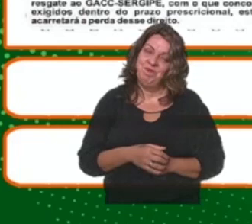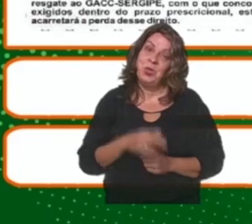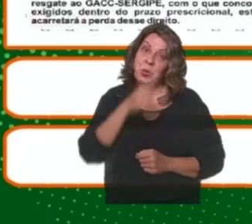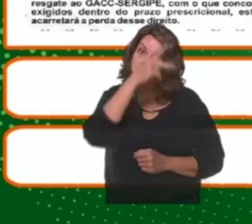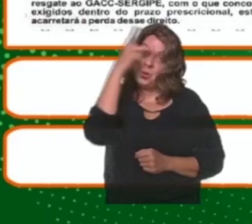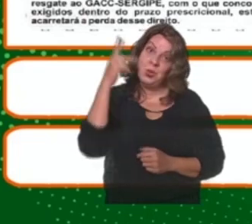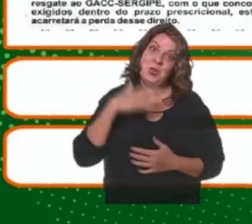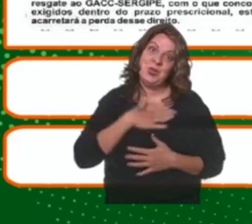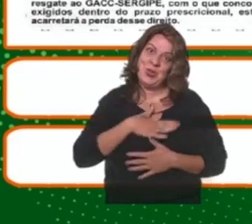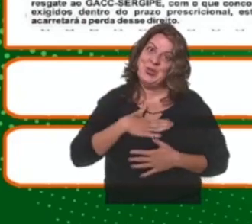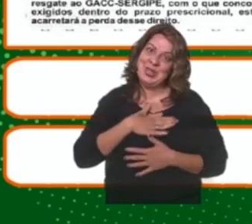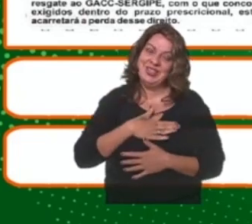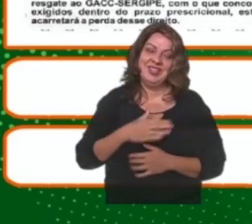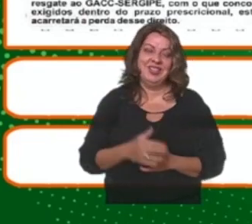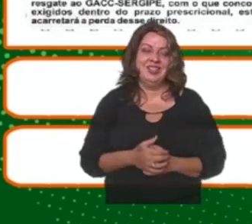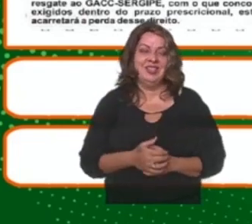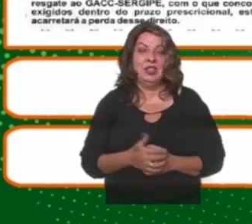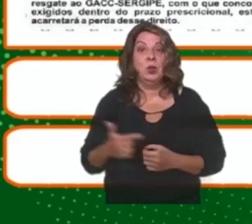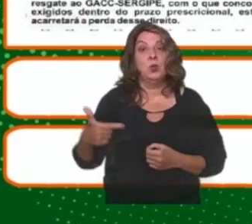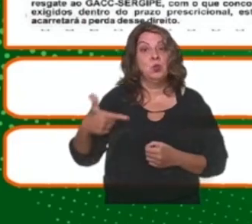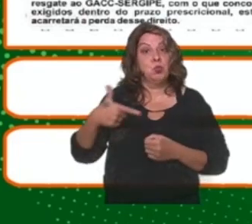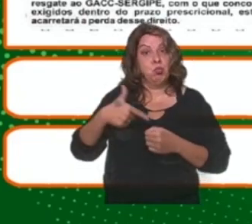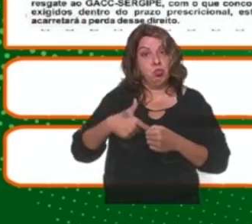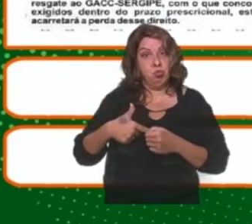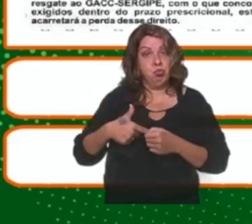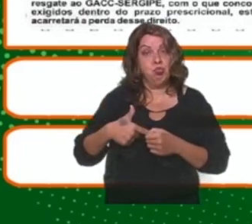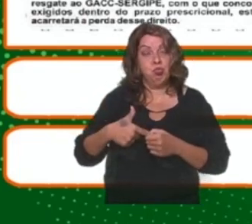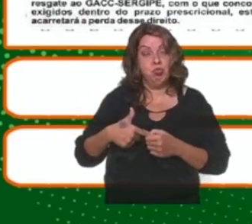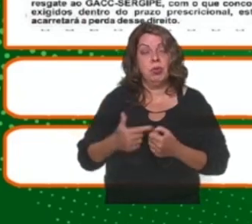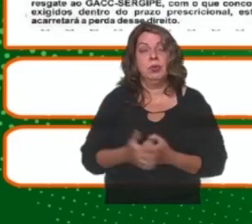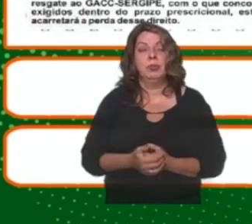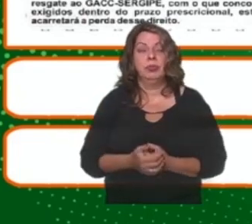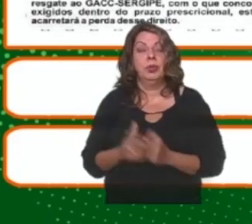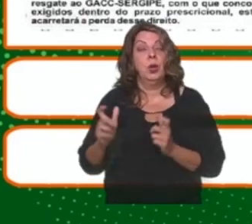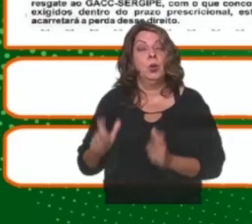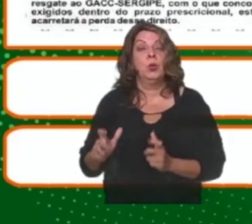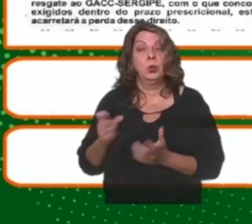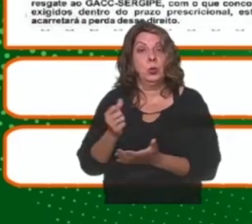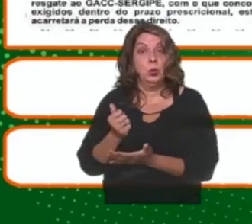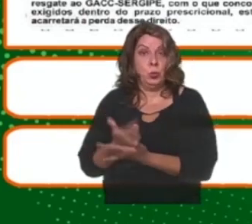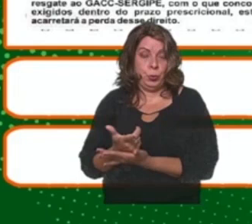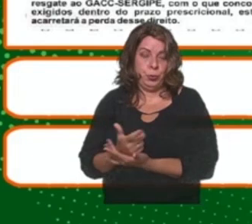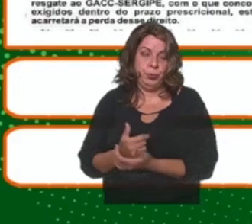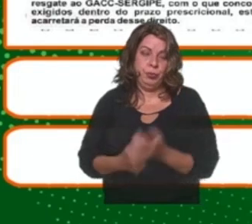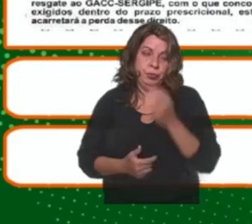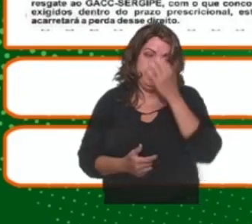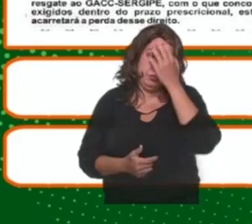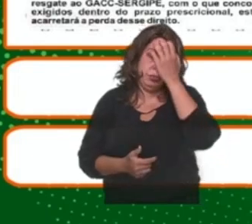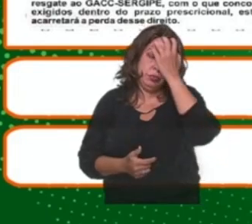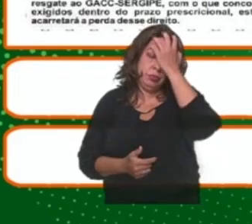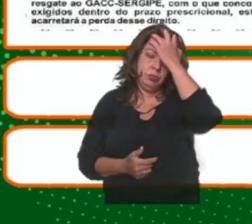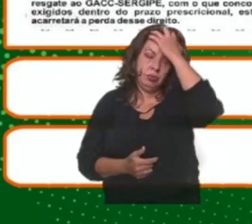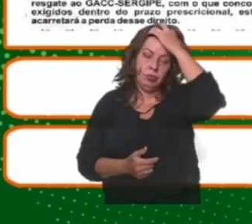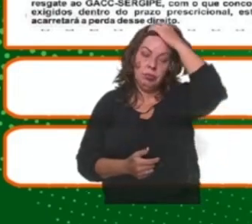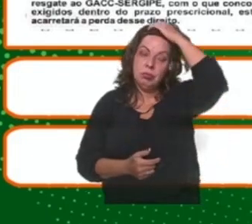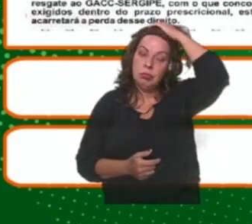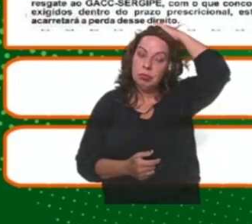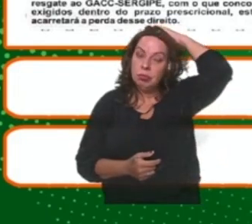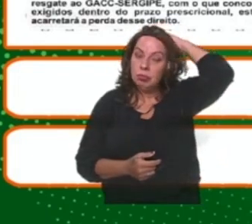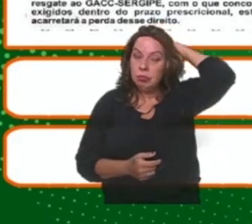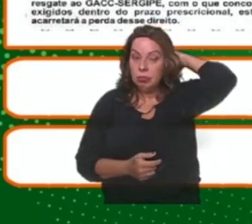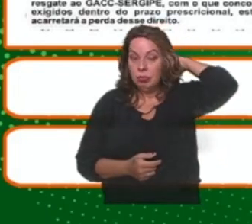pessoal gosta? Ó, posto de gasolina aí, né, foi onde foi adquirido o título do